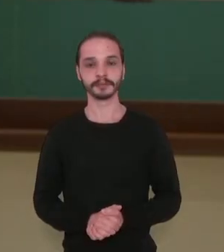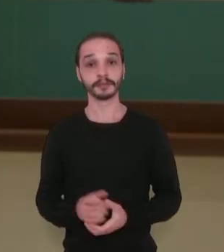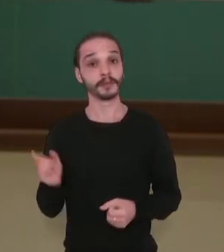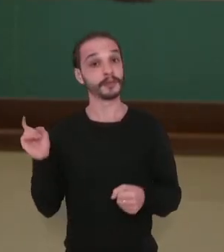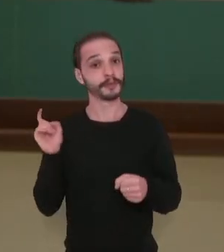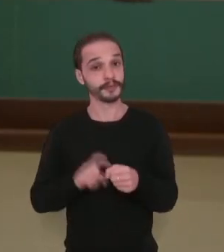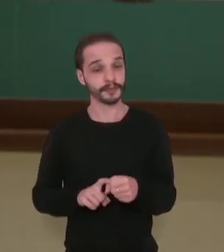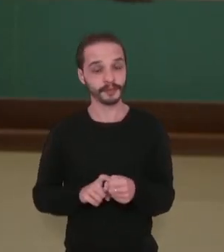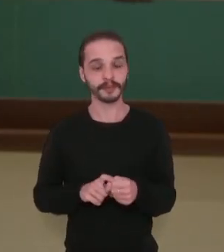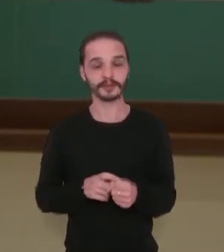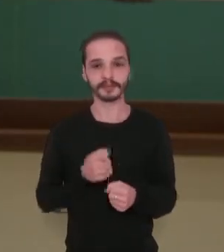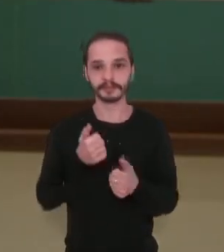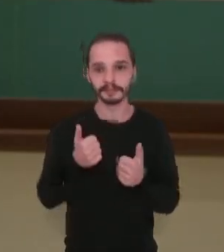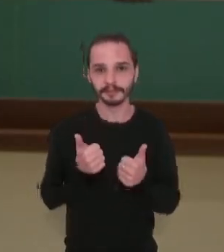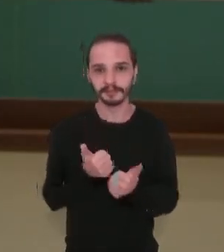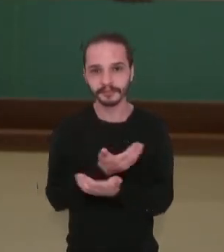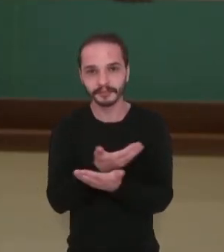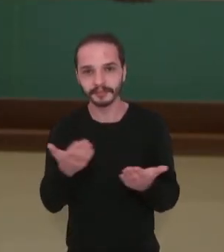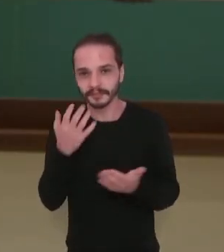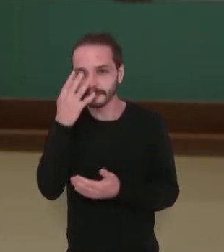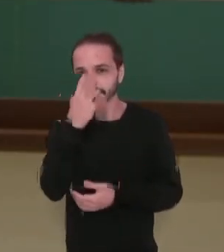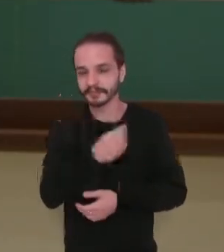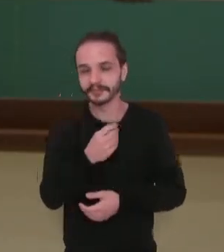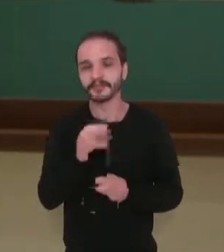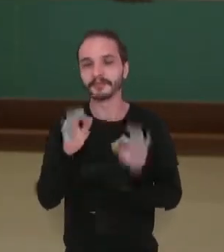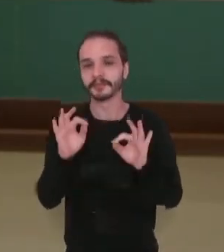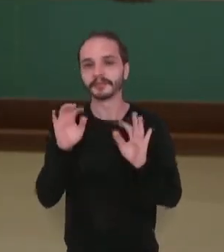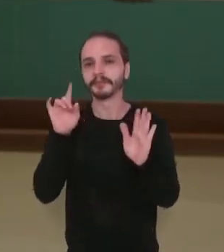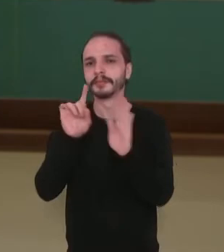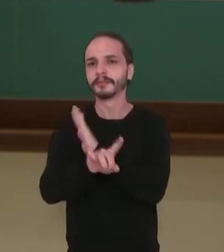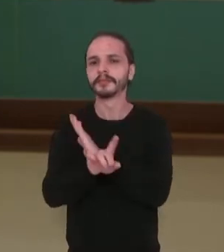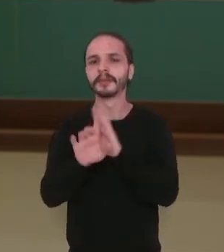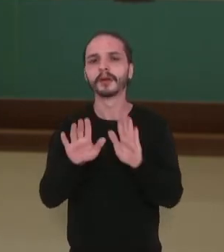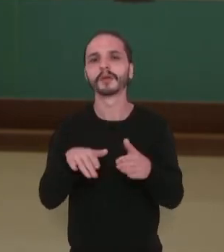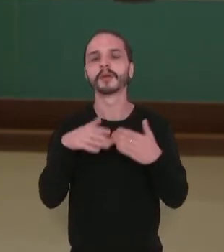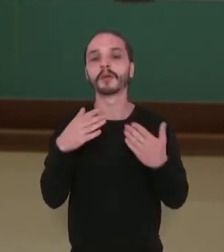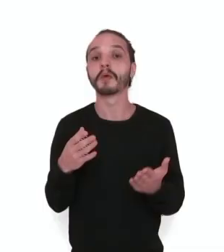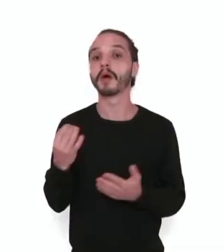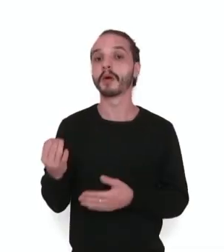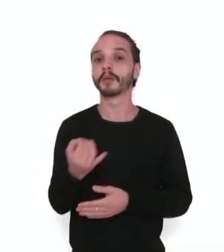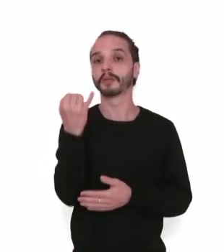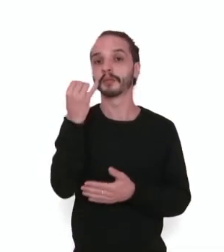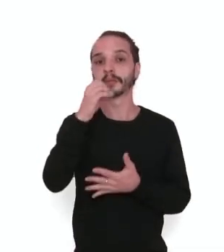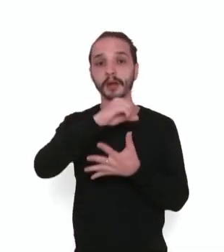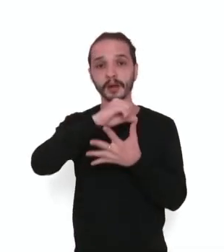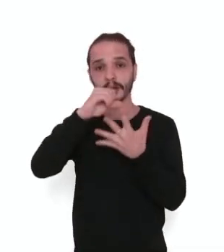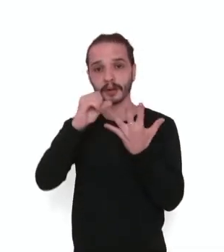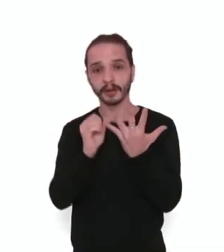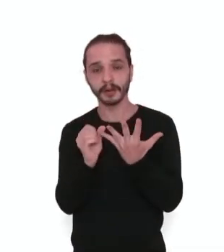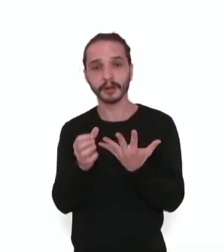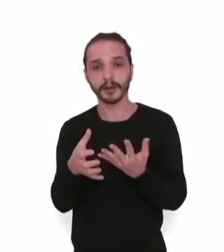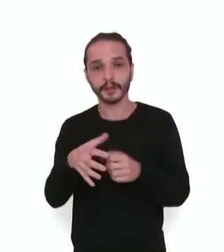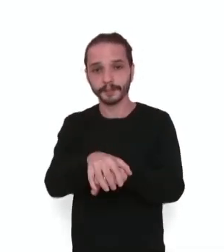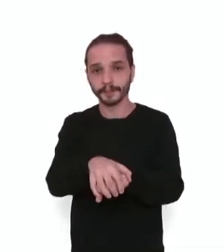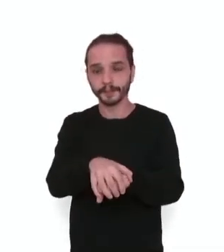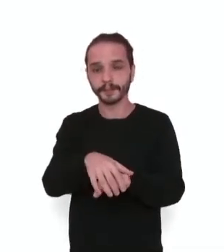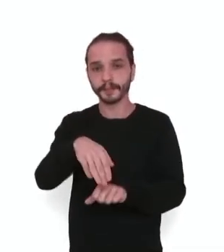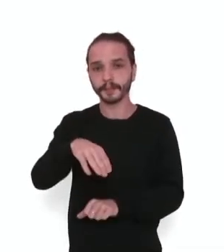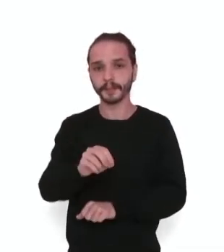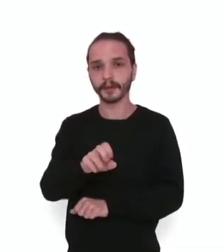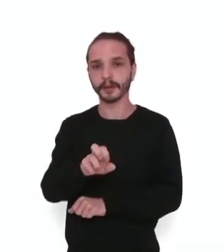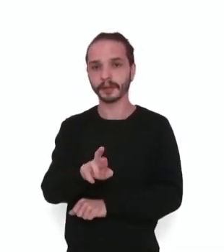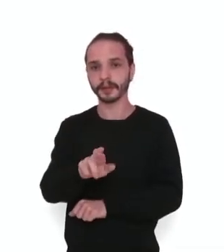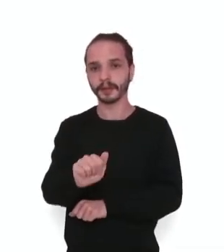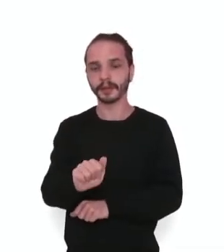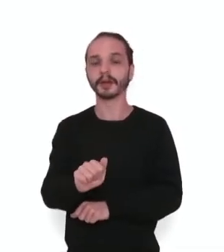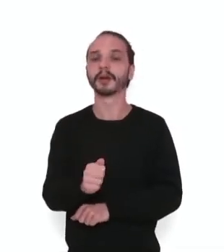Voltei, gente bonita. E aí, pergunto para você qual que é a importância do reino Monera, né? A importância ecológica. Algumas